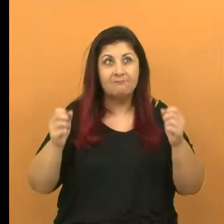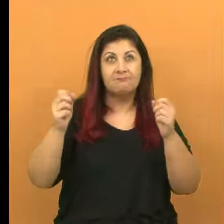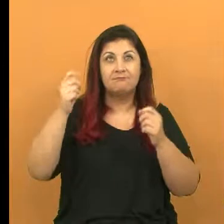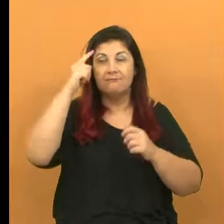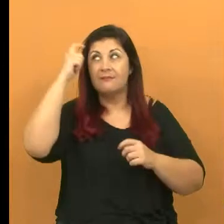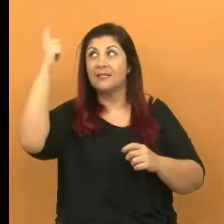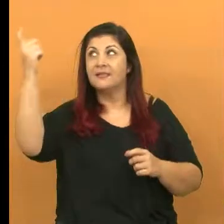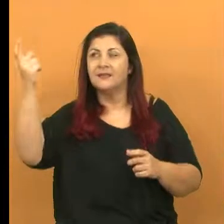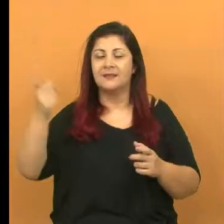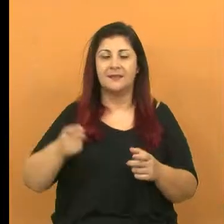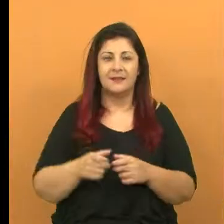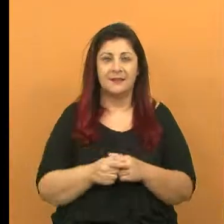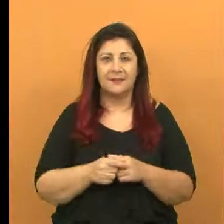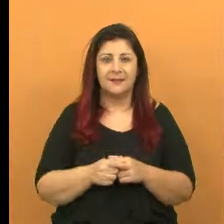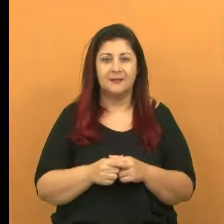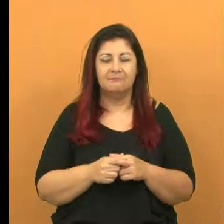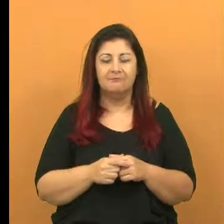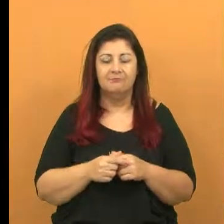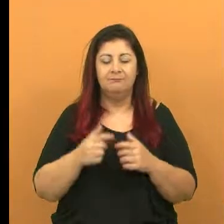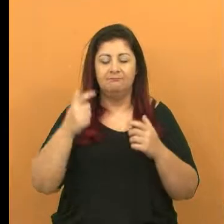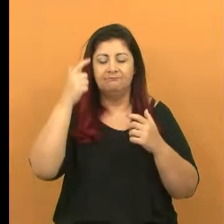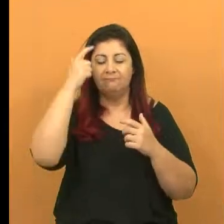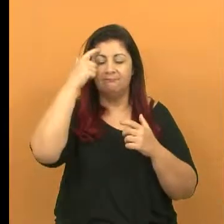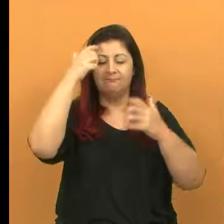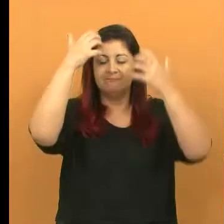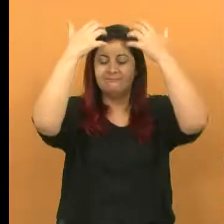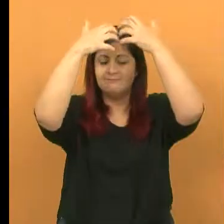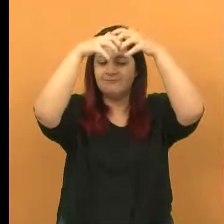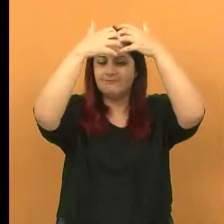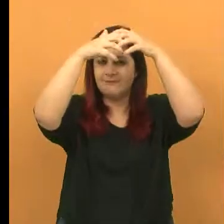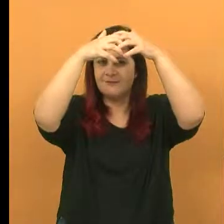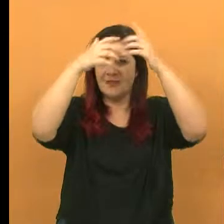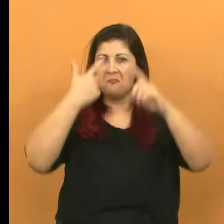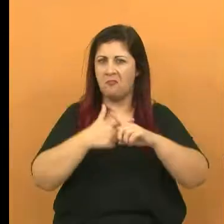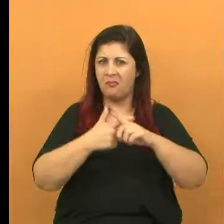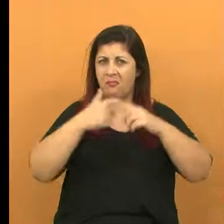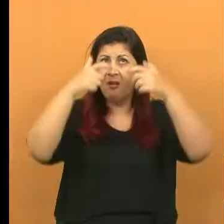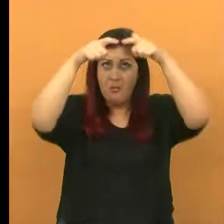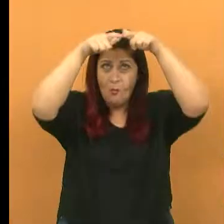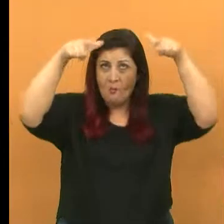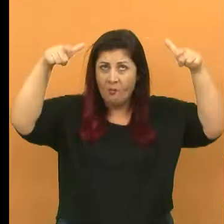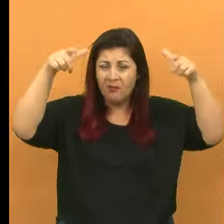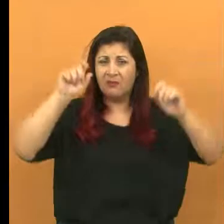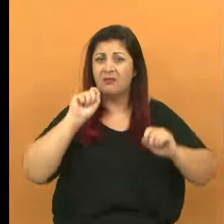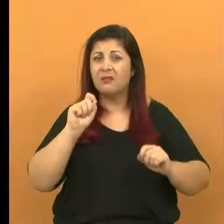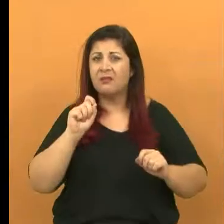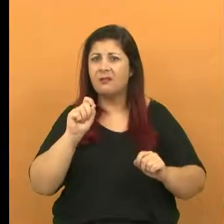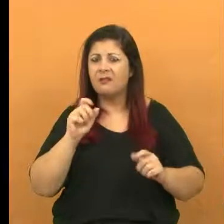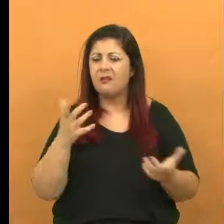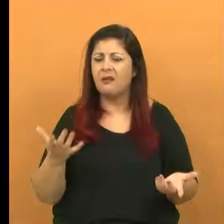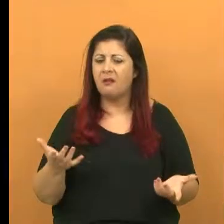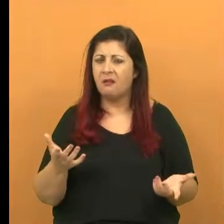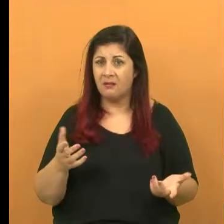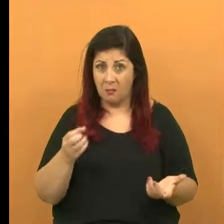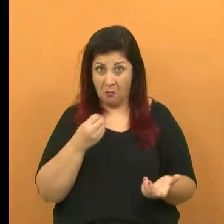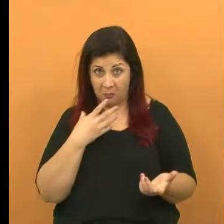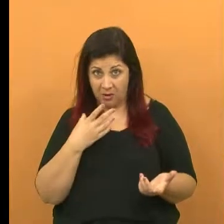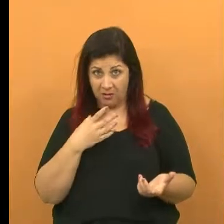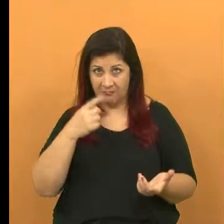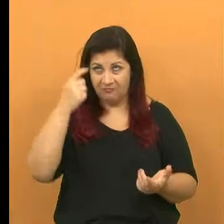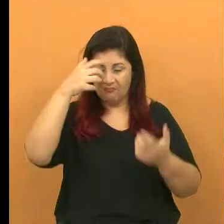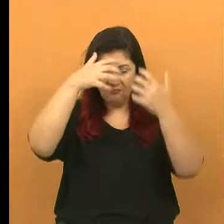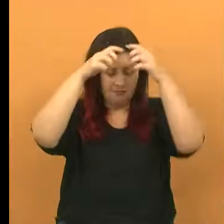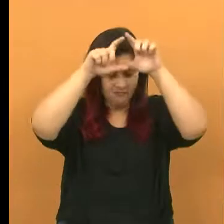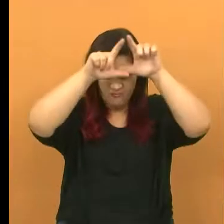pensar, ocupa a mente, e nós já sabemos que mente vazia, quem ocupa não é o bem, né?